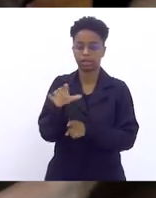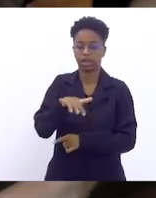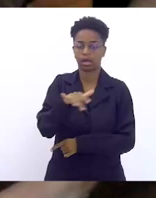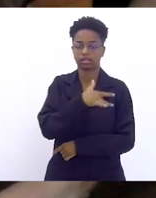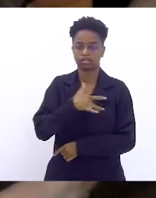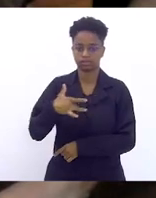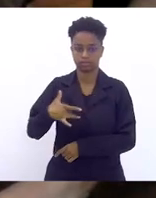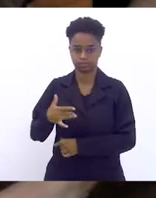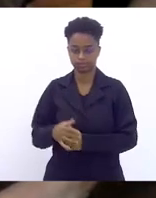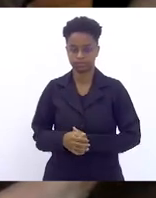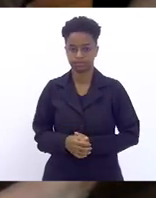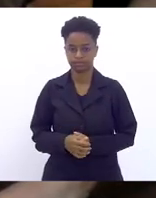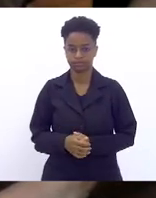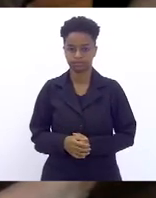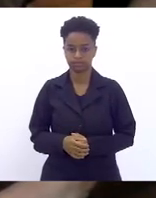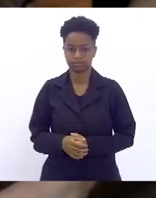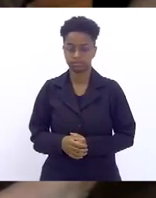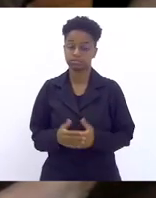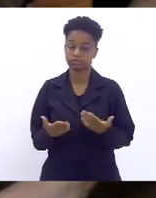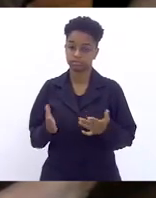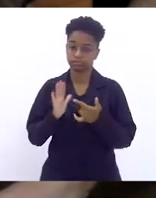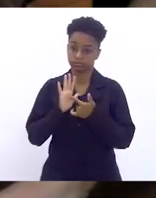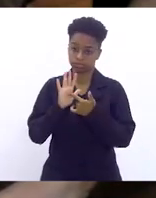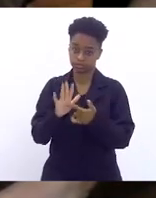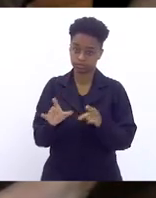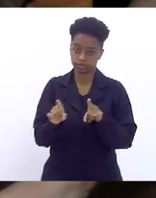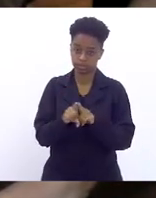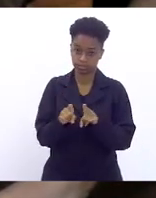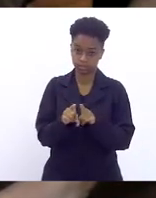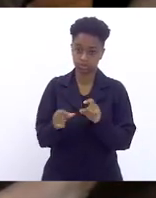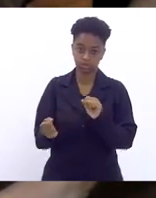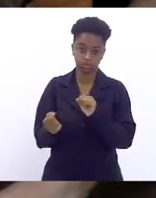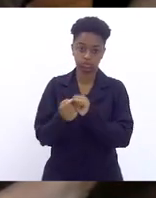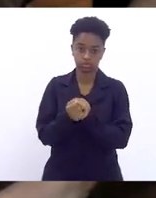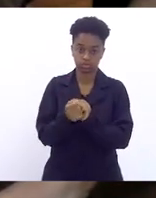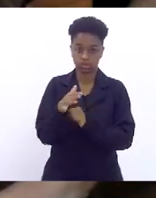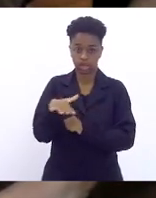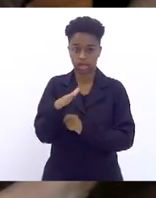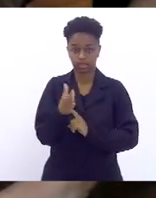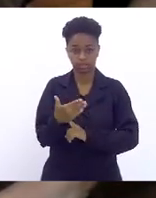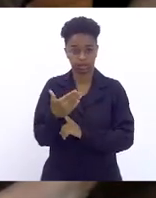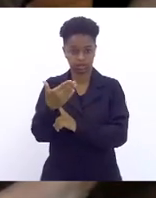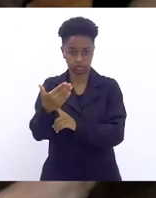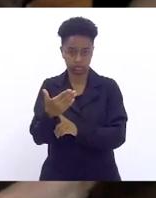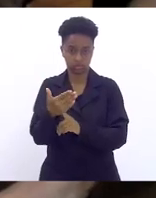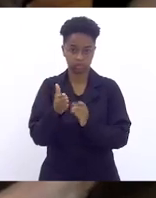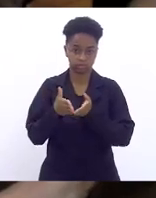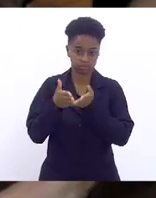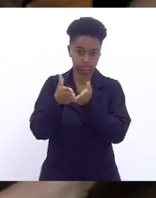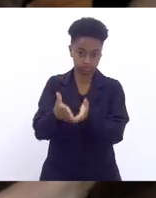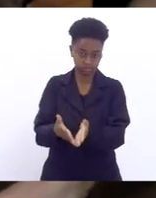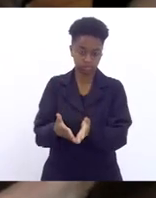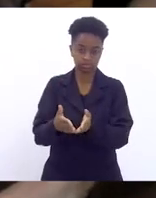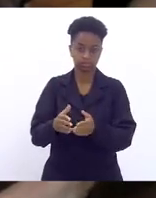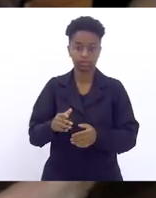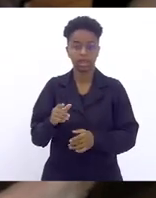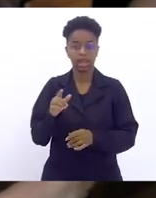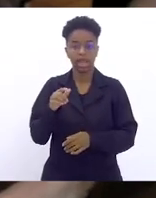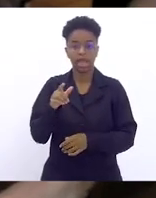não é e apresentando nós junto com cluster tecnológico naval que foi quem